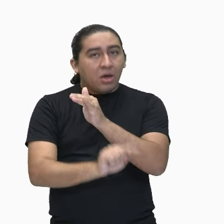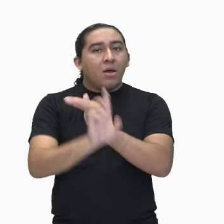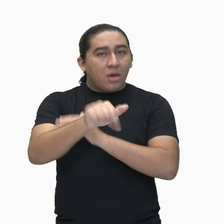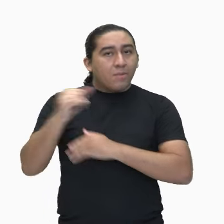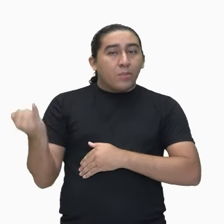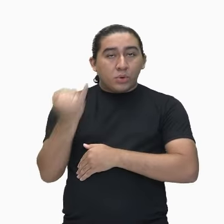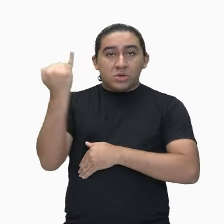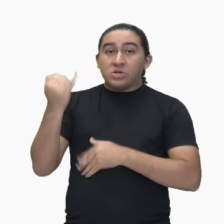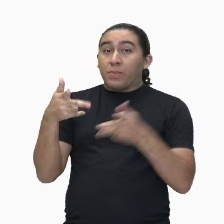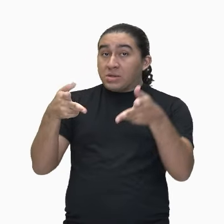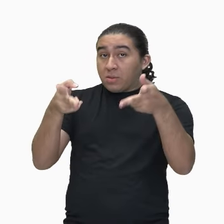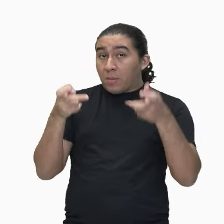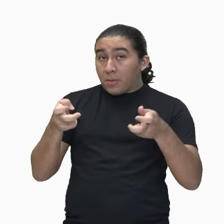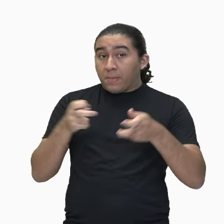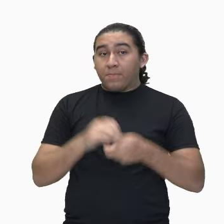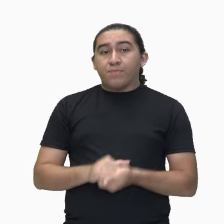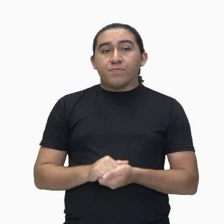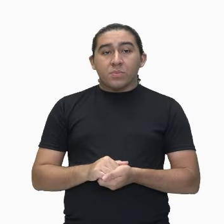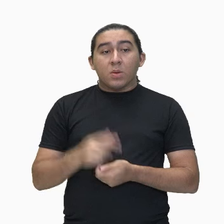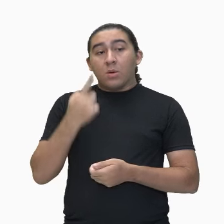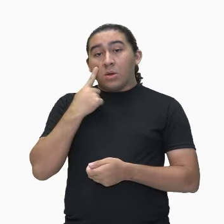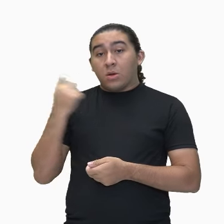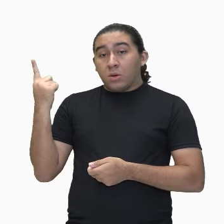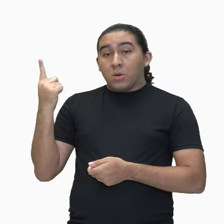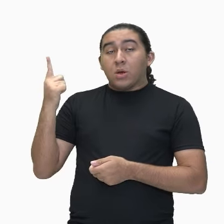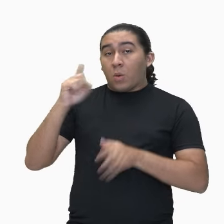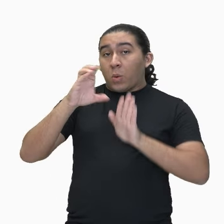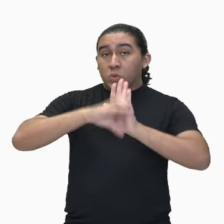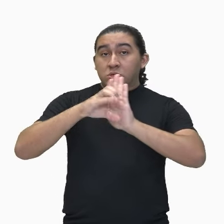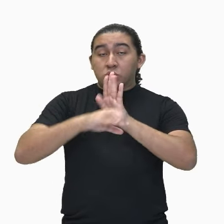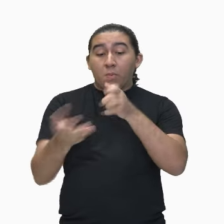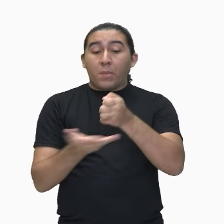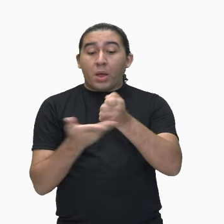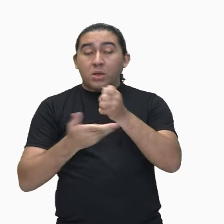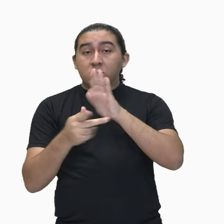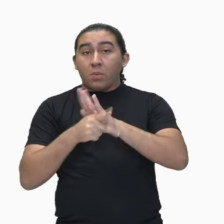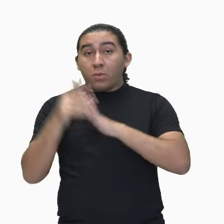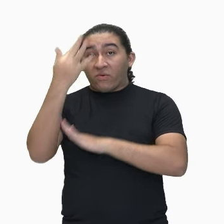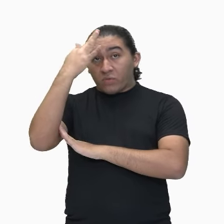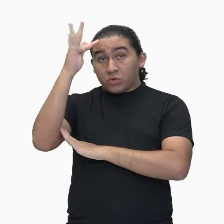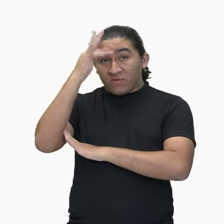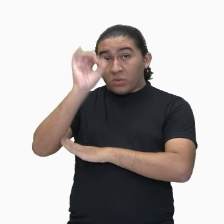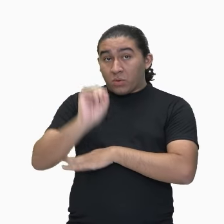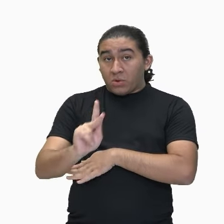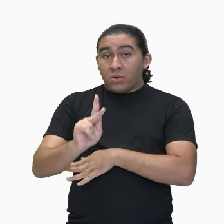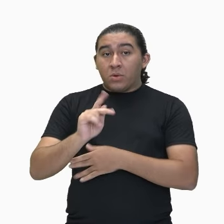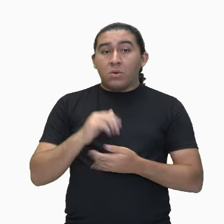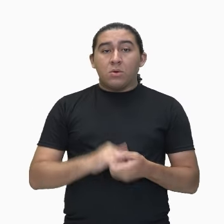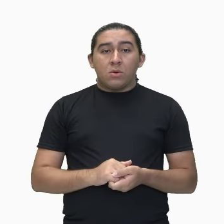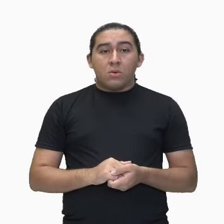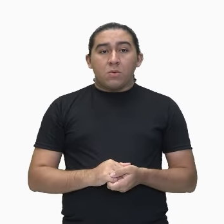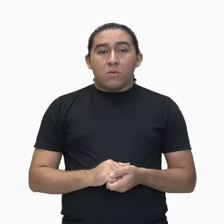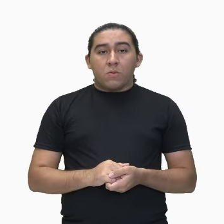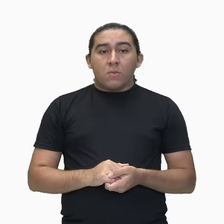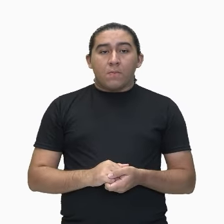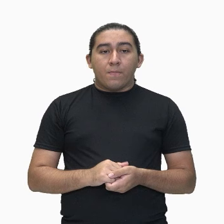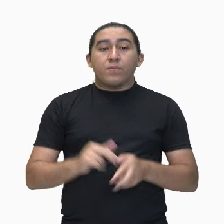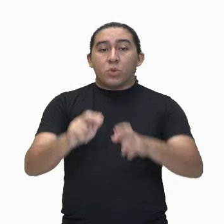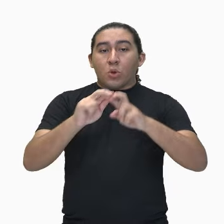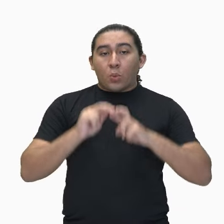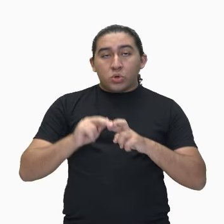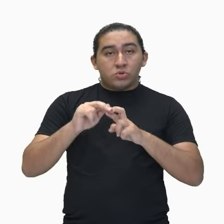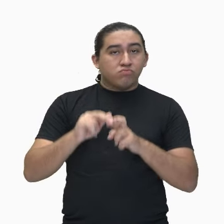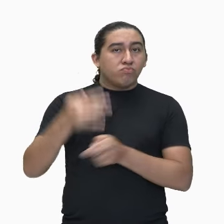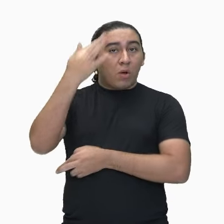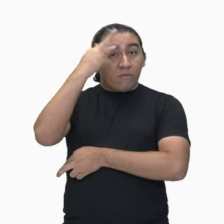importante aí. Esses são os conceitos básicos dessa filosofia aí, tá bom? Diante disso, os primeiros